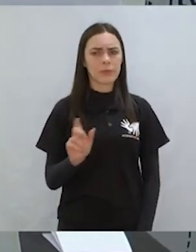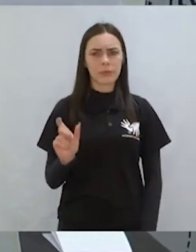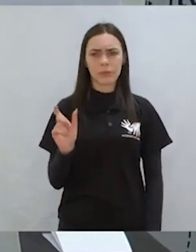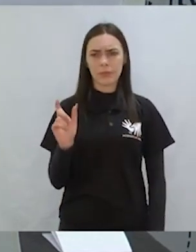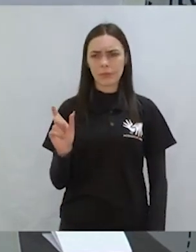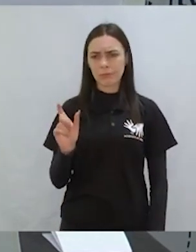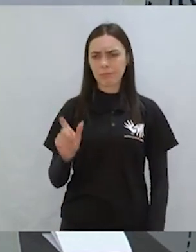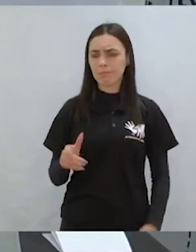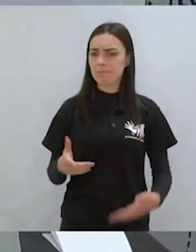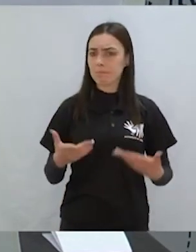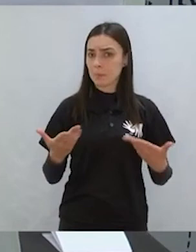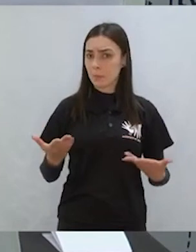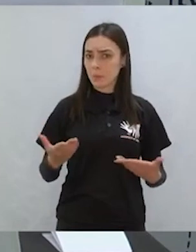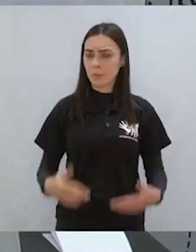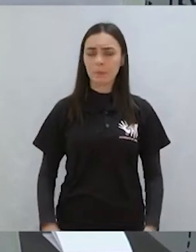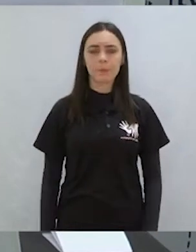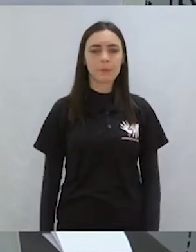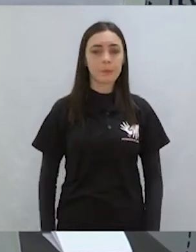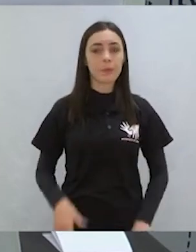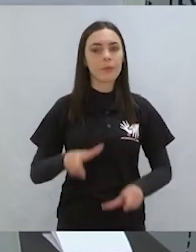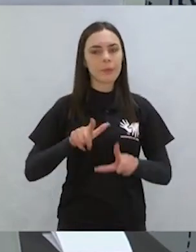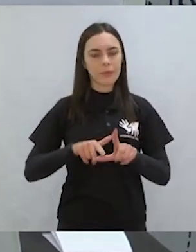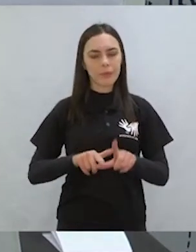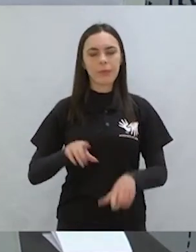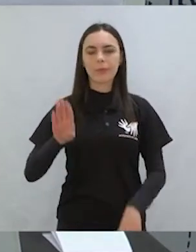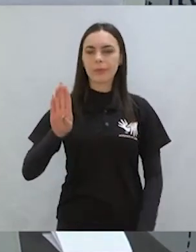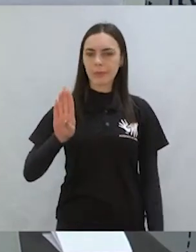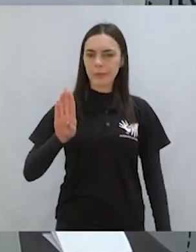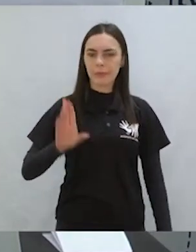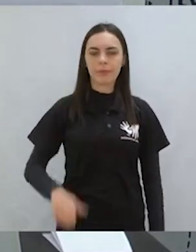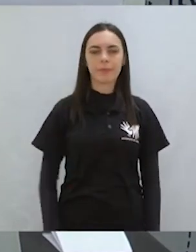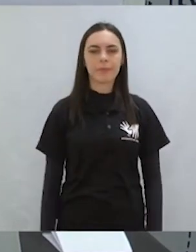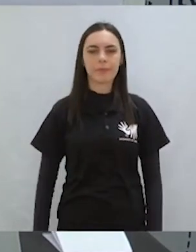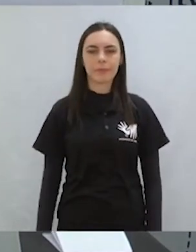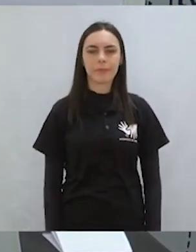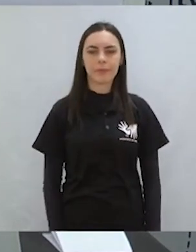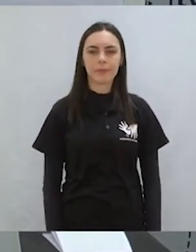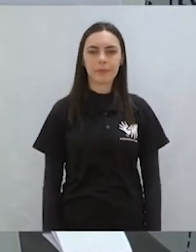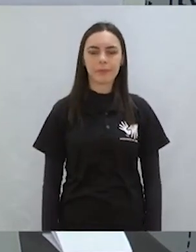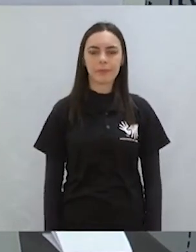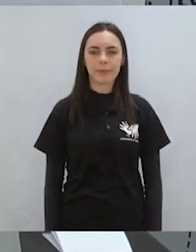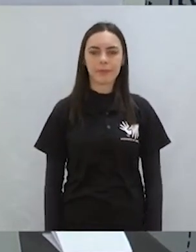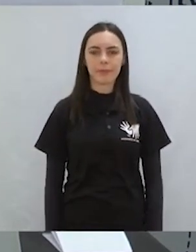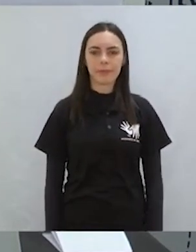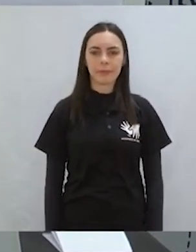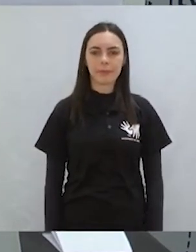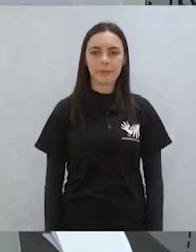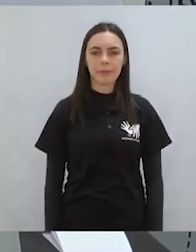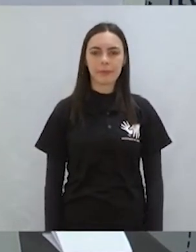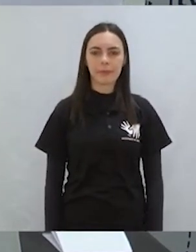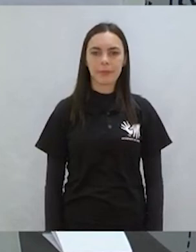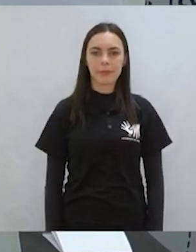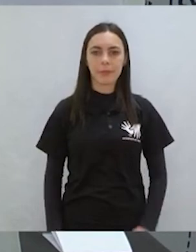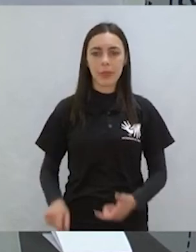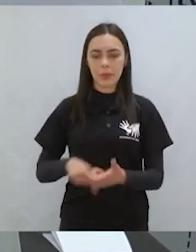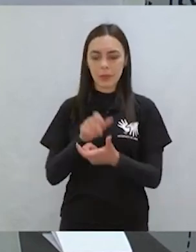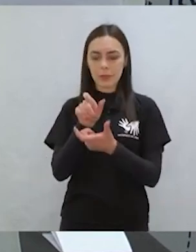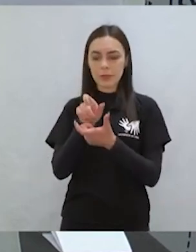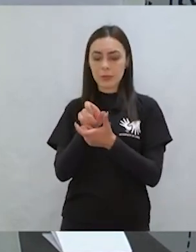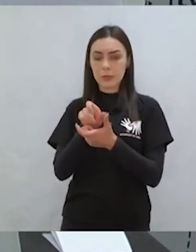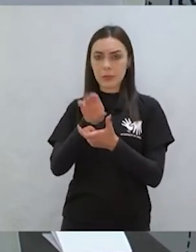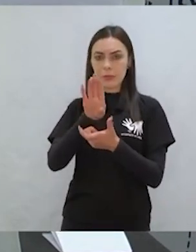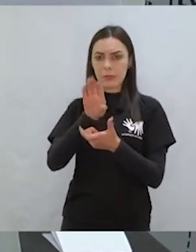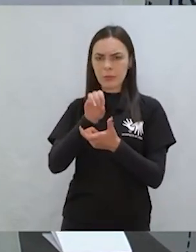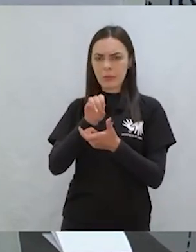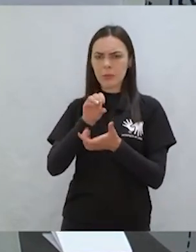nós vamos usar para formar a palavra bolo? É a letra B. Muito bem. Para formar a